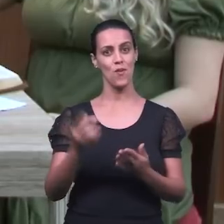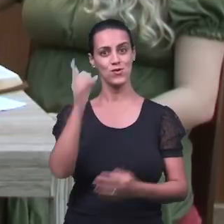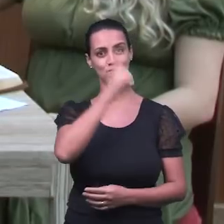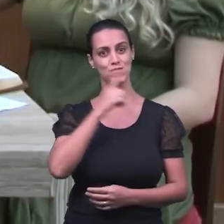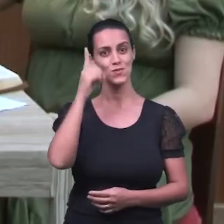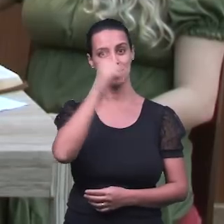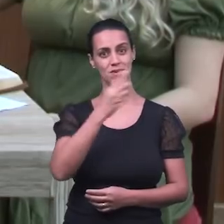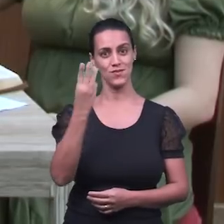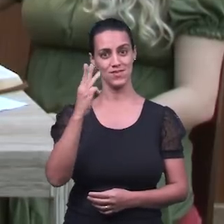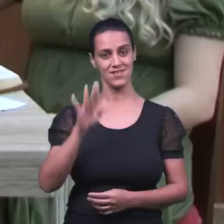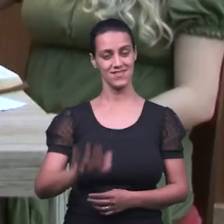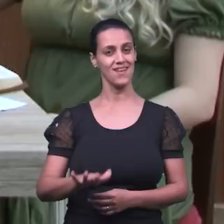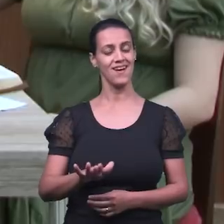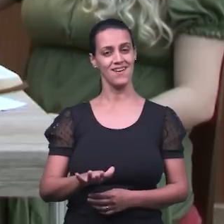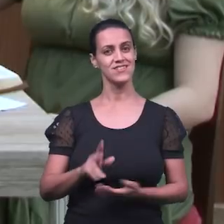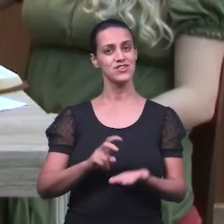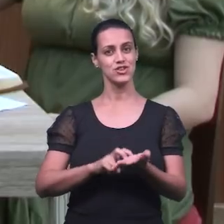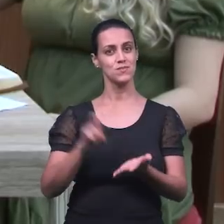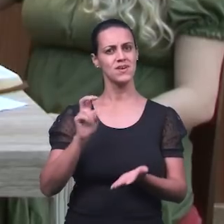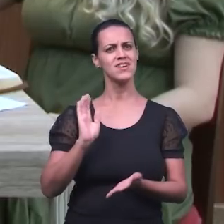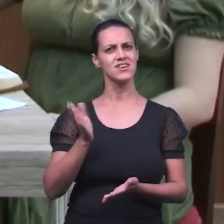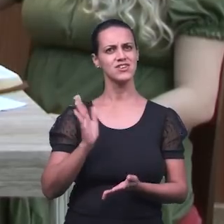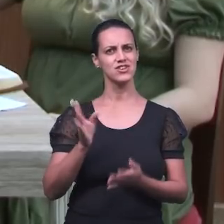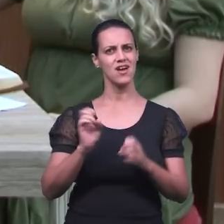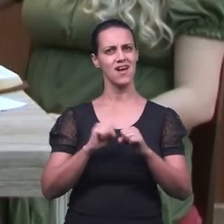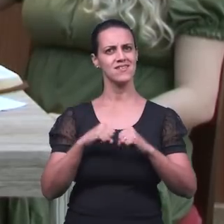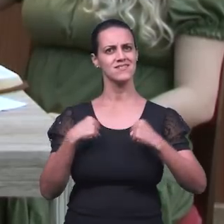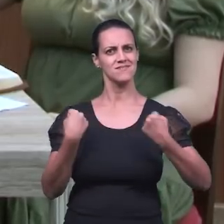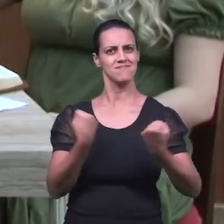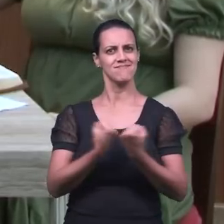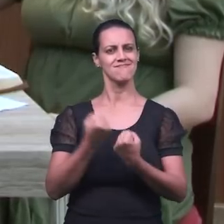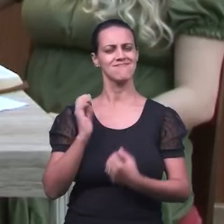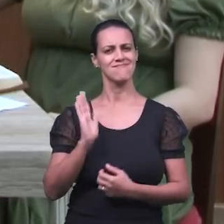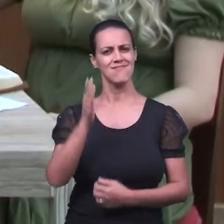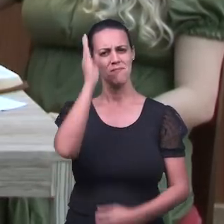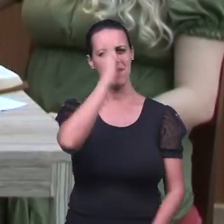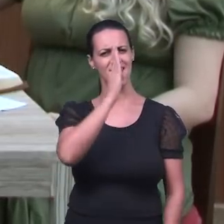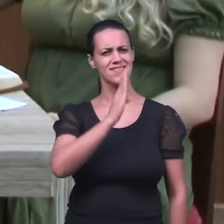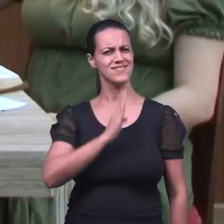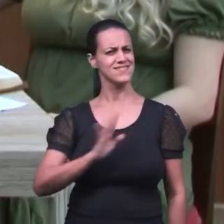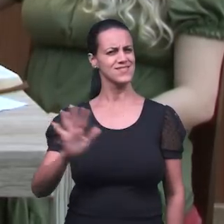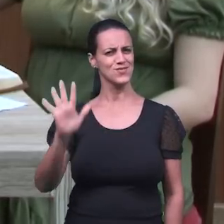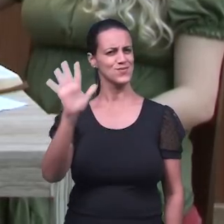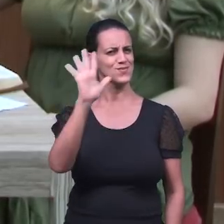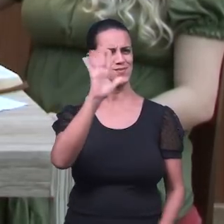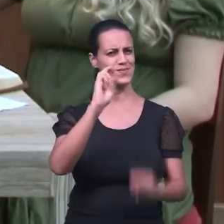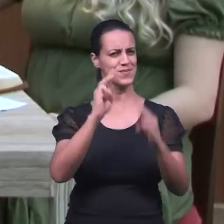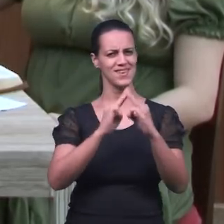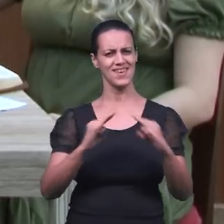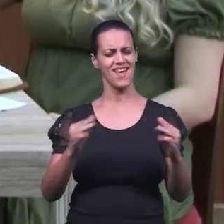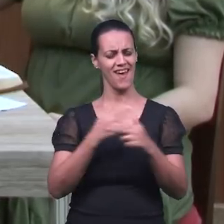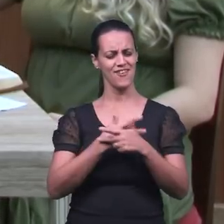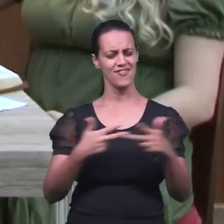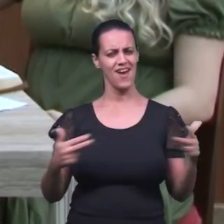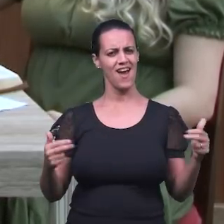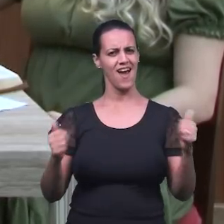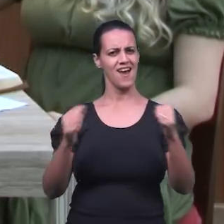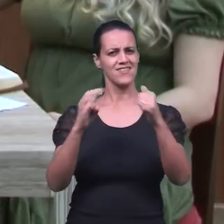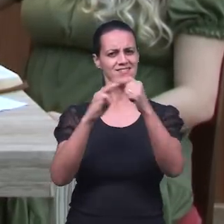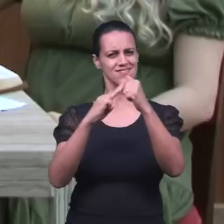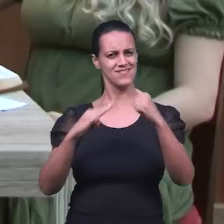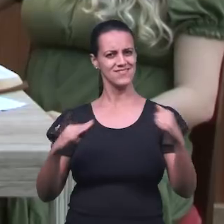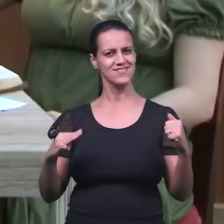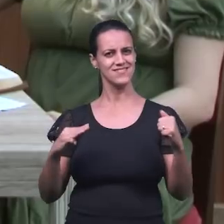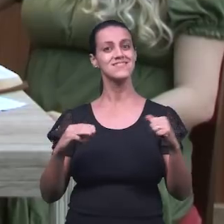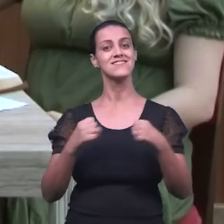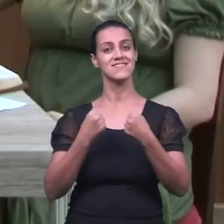horas. Pela manhã tivemos aqui o nosso seminário, participamos em todo o Brasil, os manaíns de todo o Brasil, anfiteatros, com o